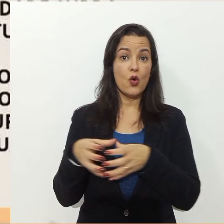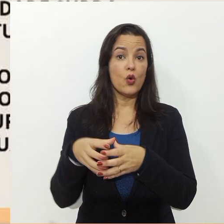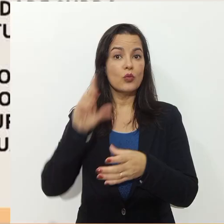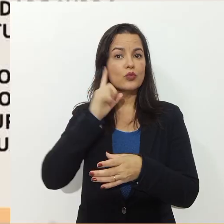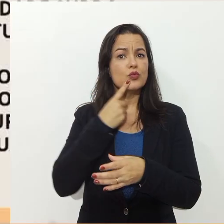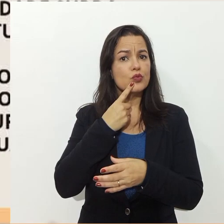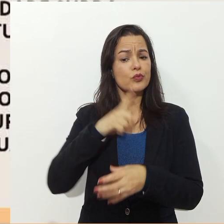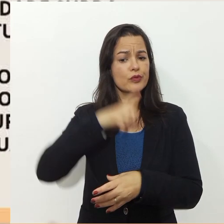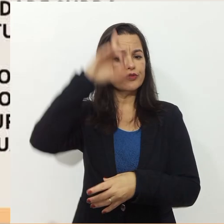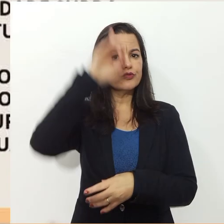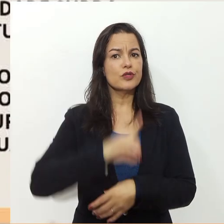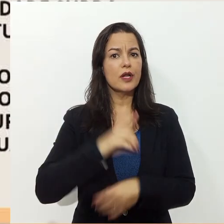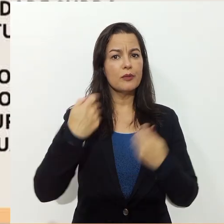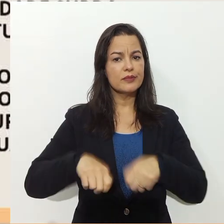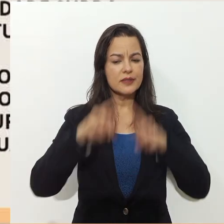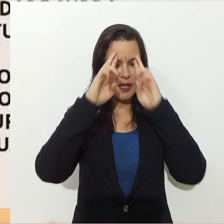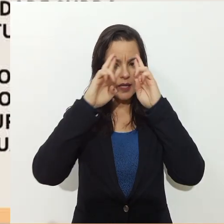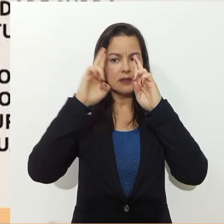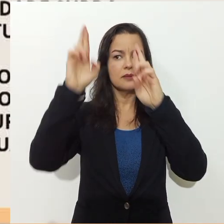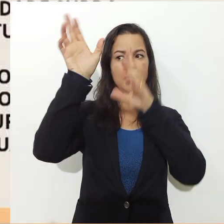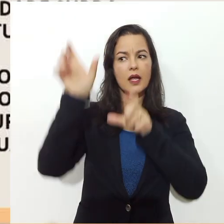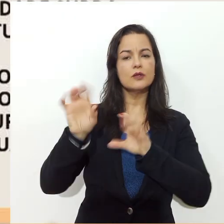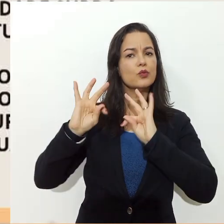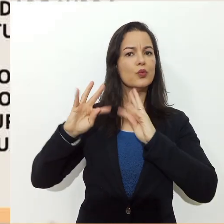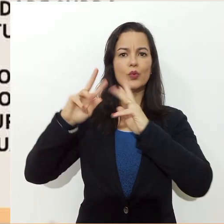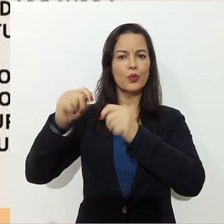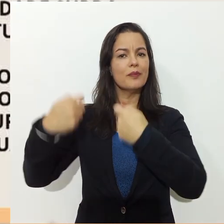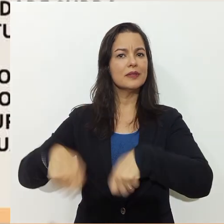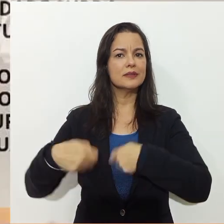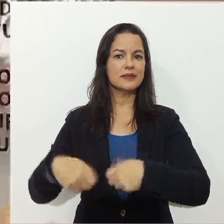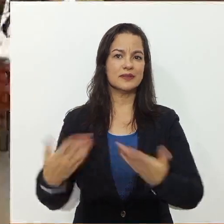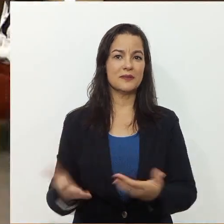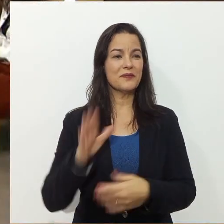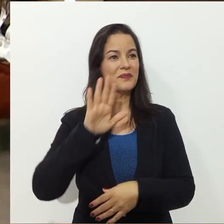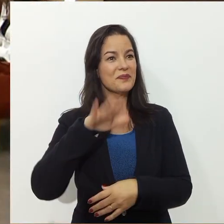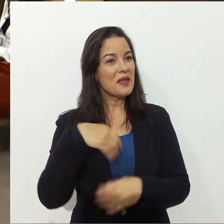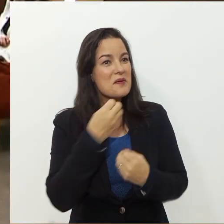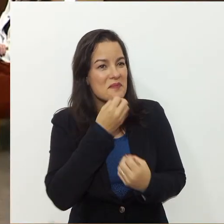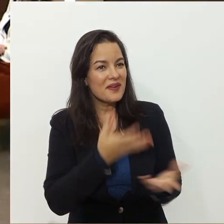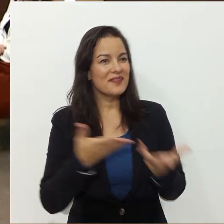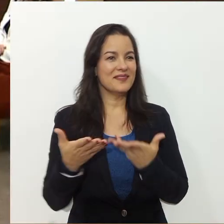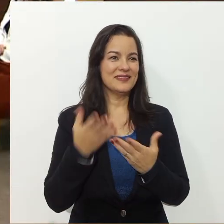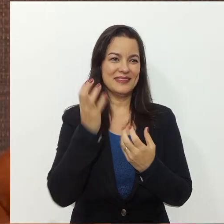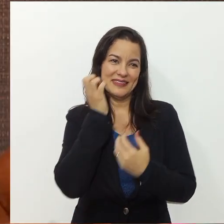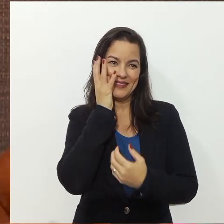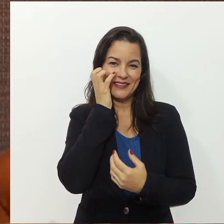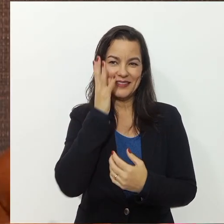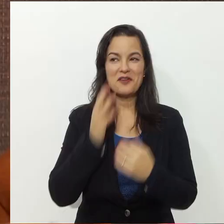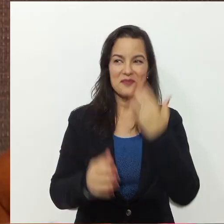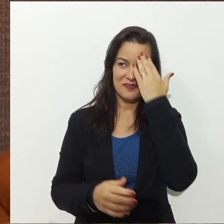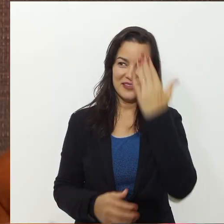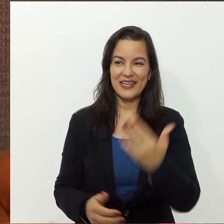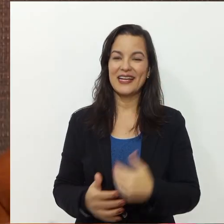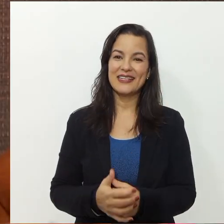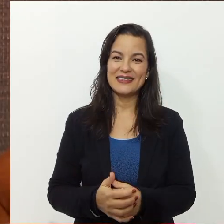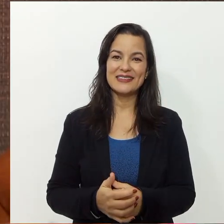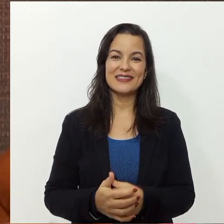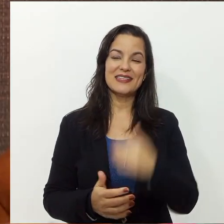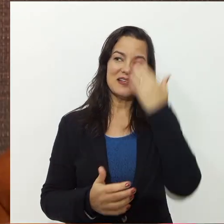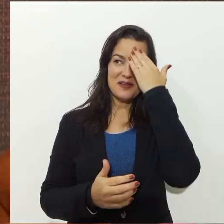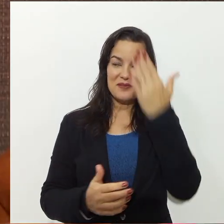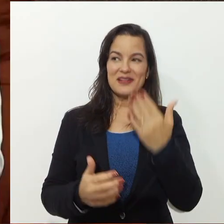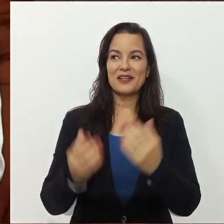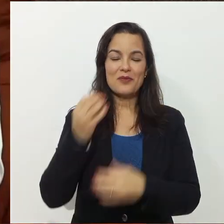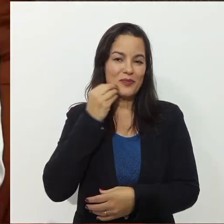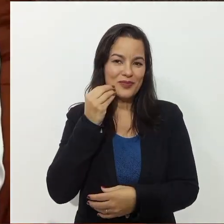assegurados e devem ser respeitados em sua totalidade. Letícia, seja muito bem-vinda. Obrigada, agradeço a